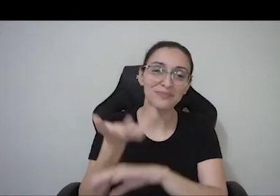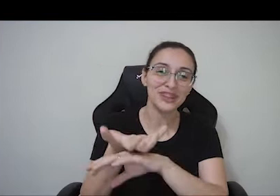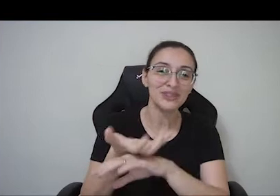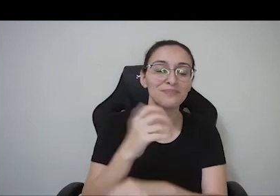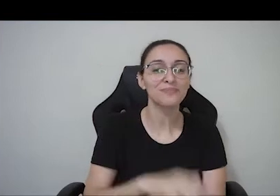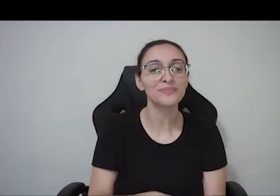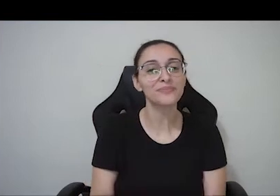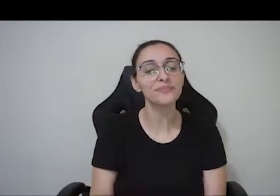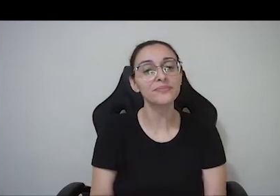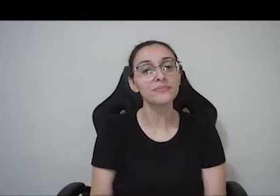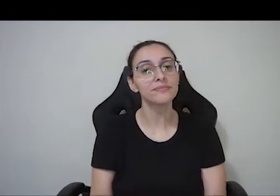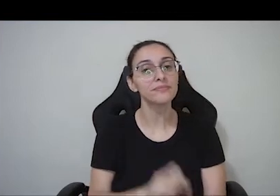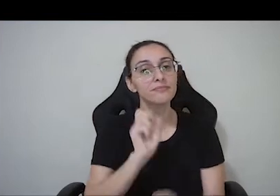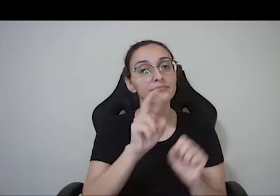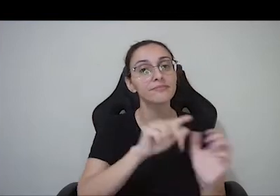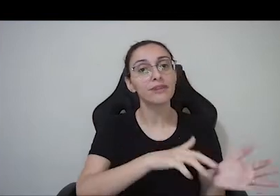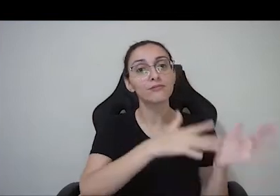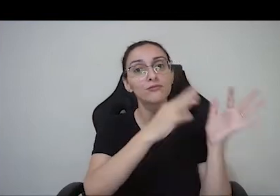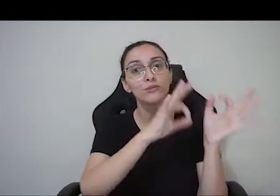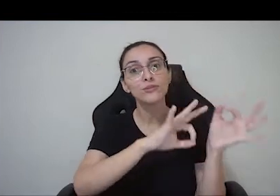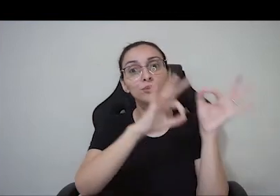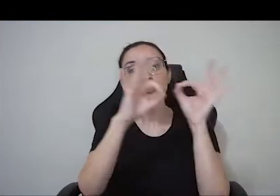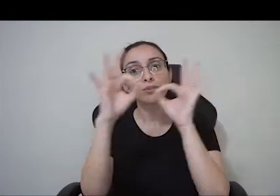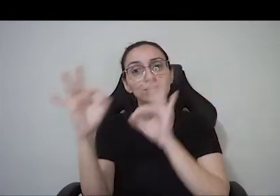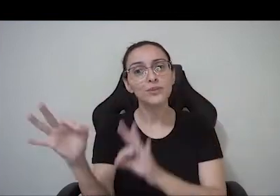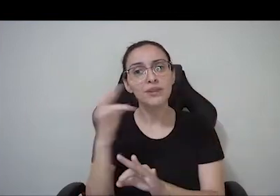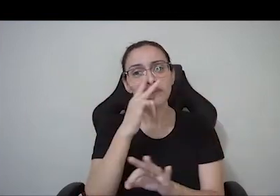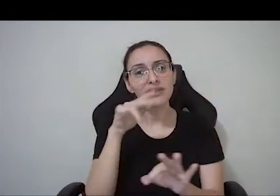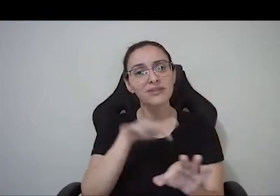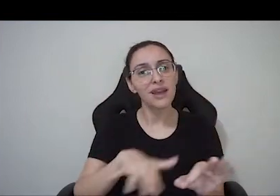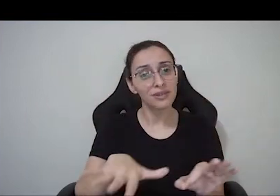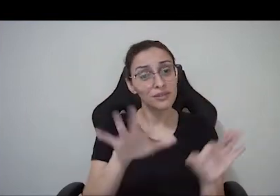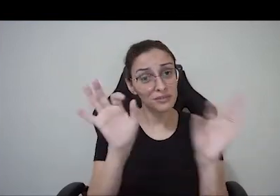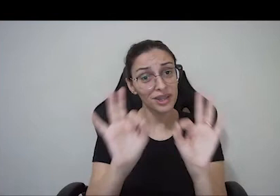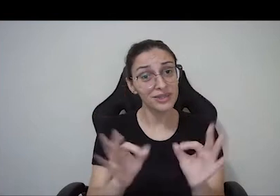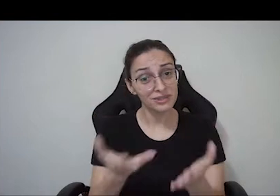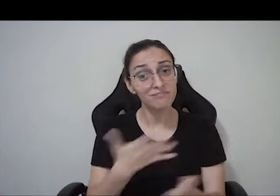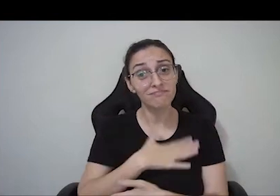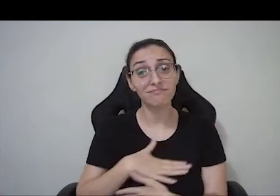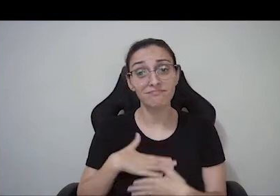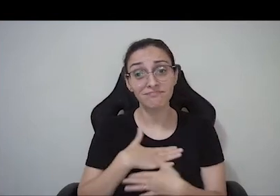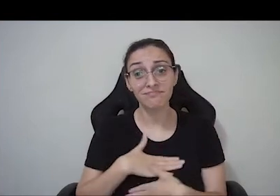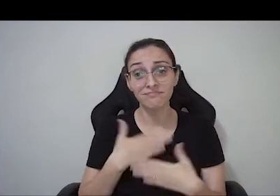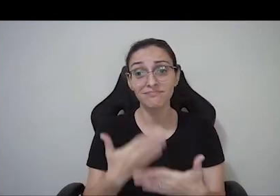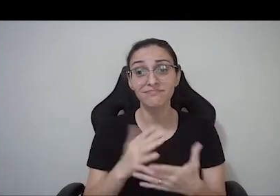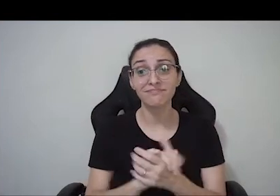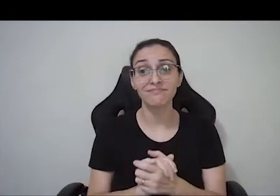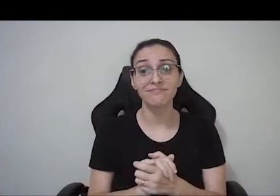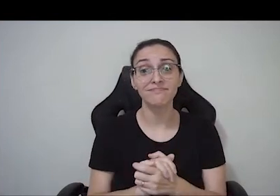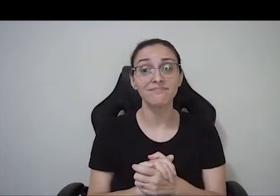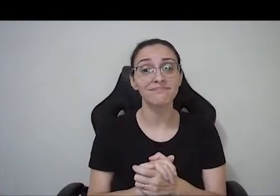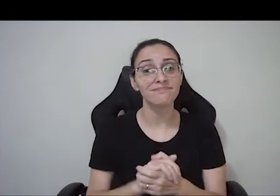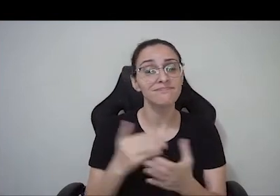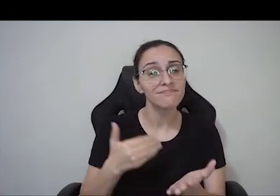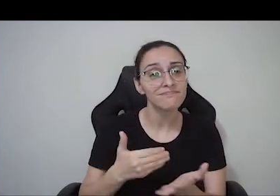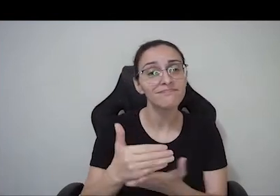As imagens que nós vimos até aqui parece um ambiente feliz, um ambiente agradável, em que todas as pessoas